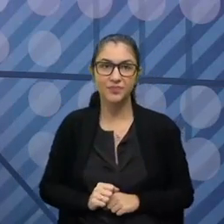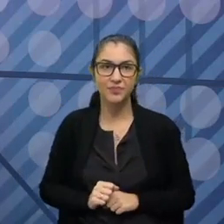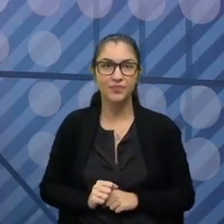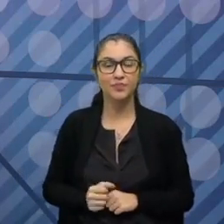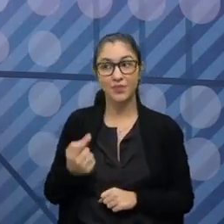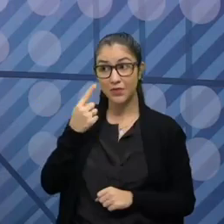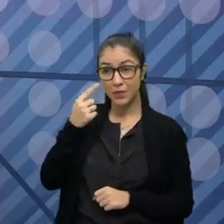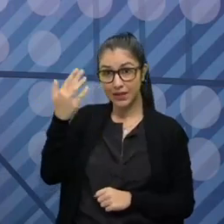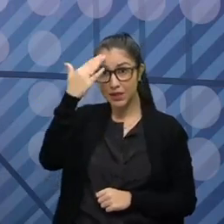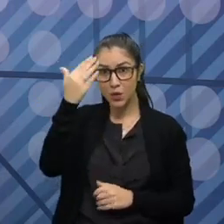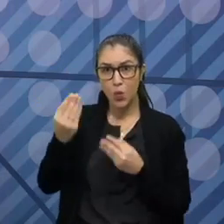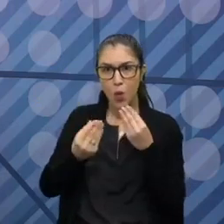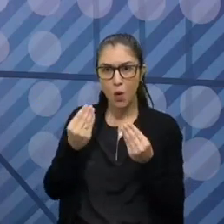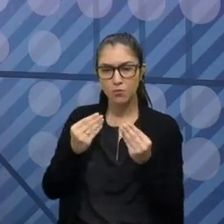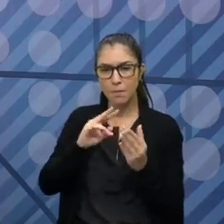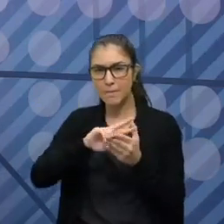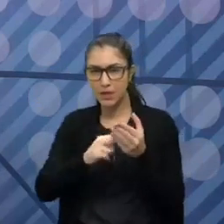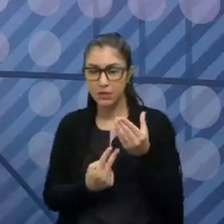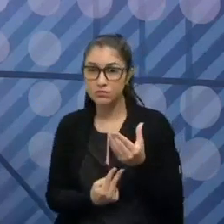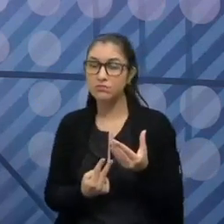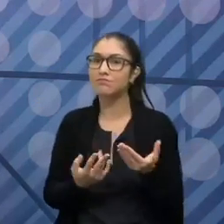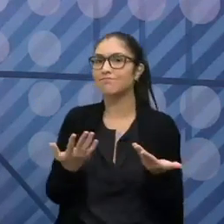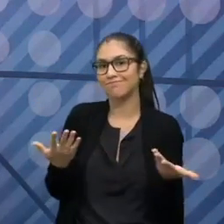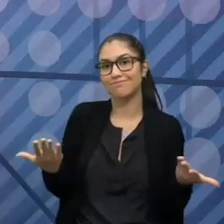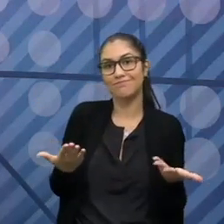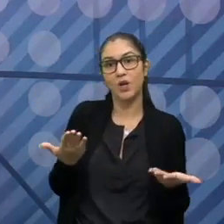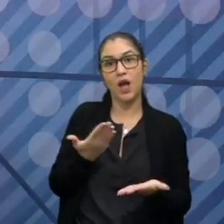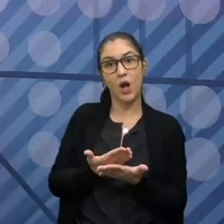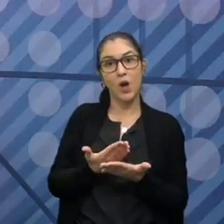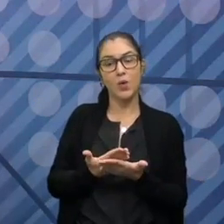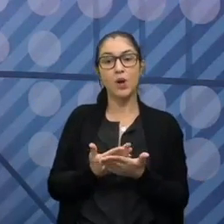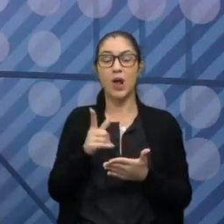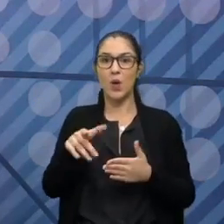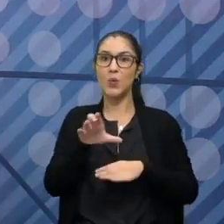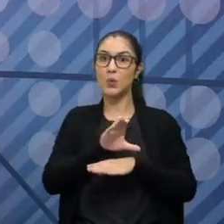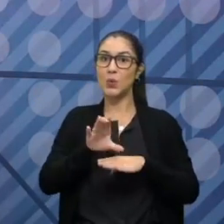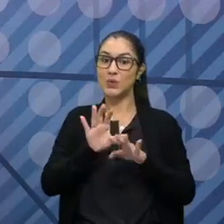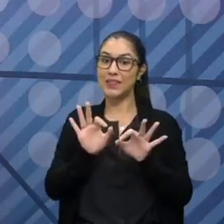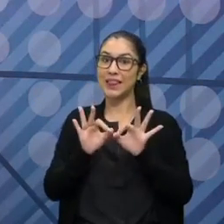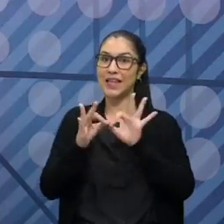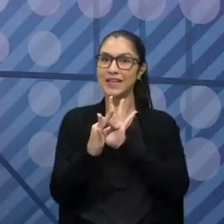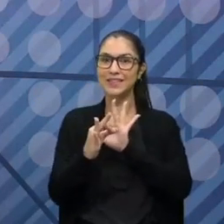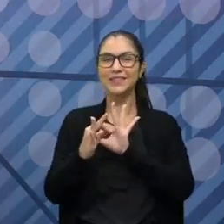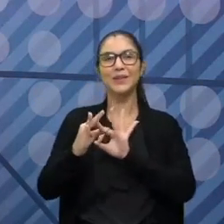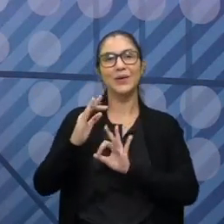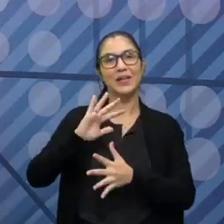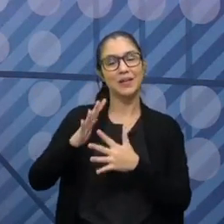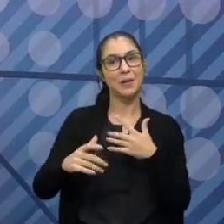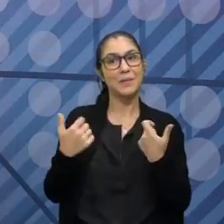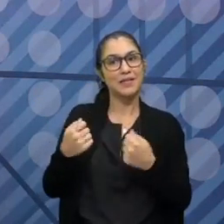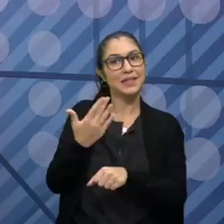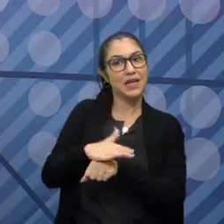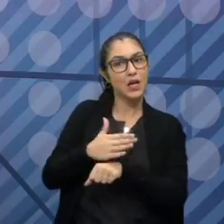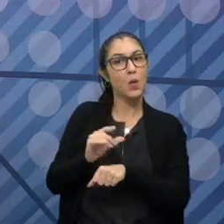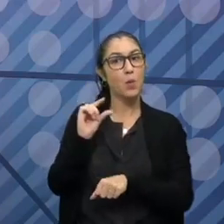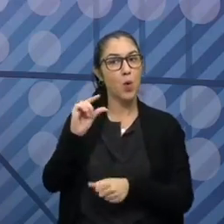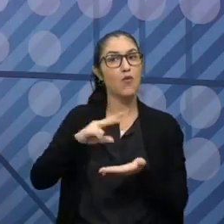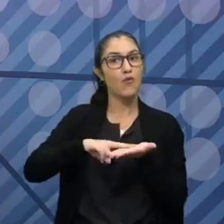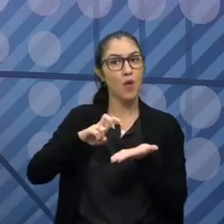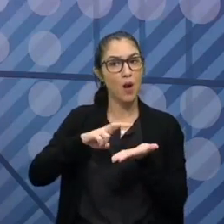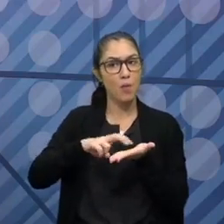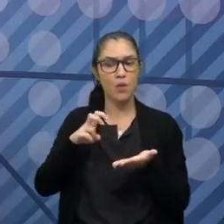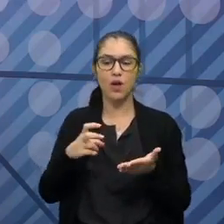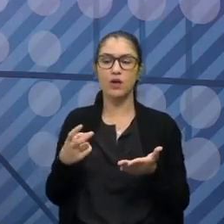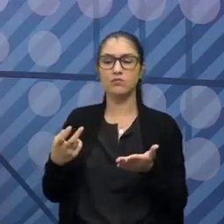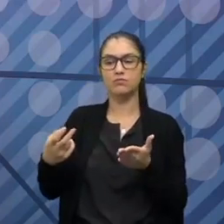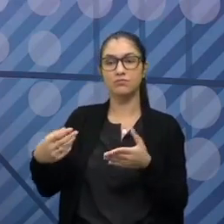como funciona o bilinguismo. E aí, como essa aula é um curso de extensão em Libras, nós precisamos praticar um pouco de vocabulário